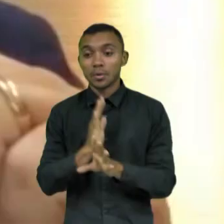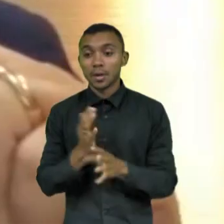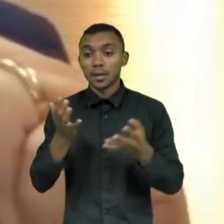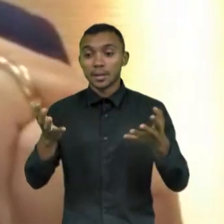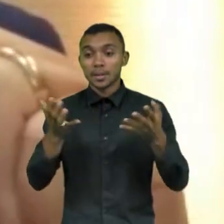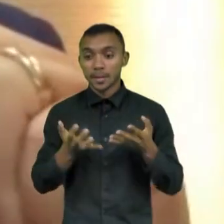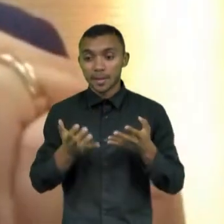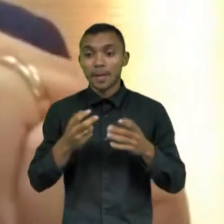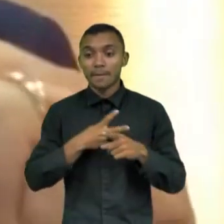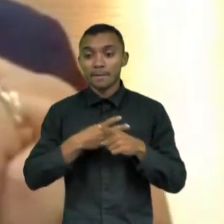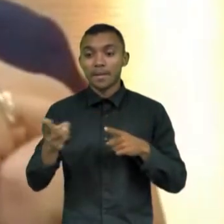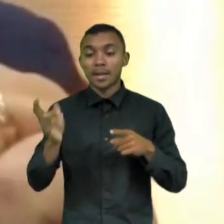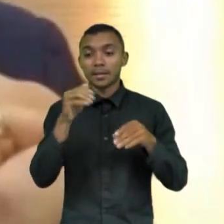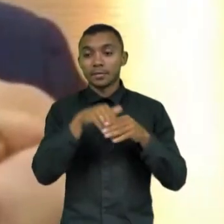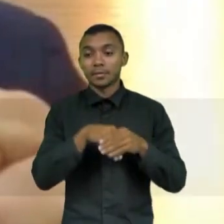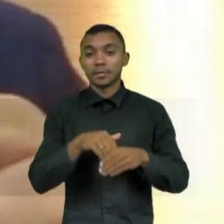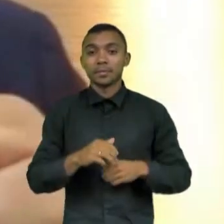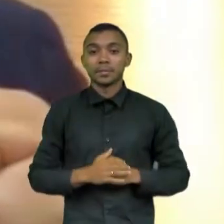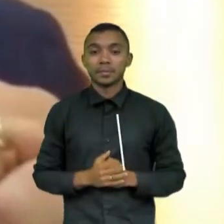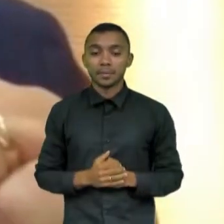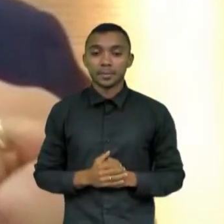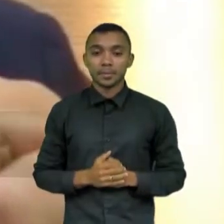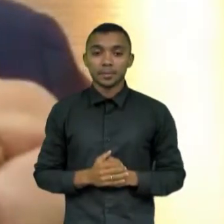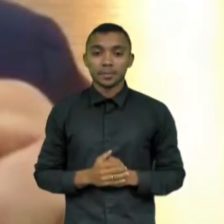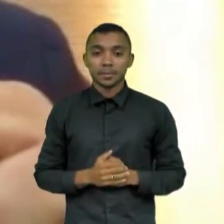eleitoral. Essa fricção de poderes